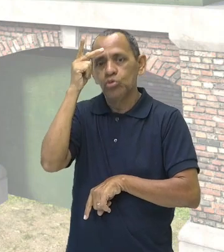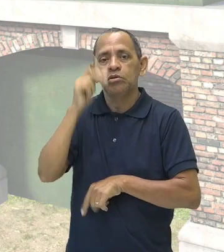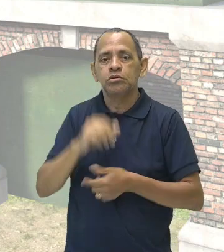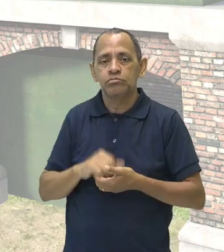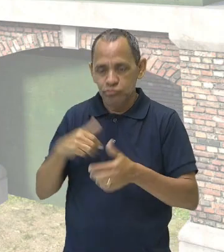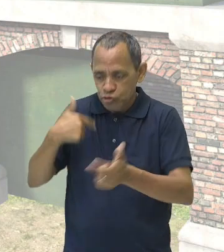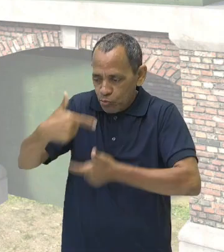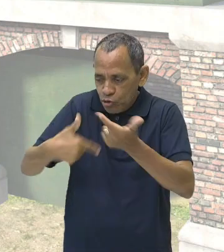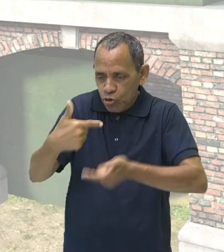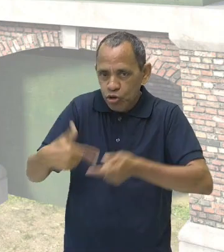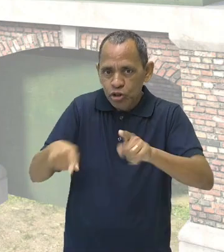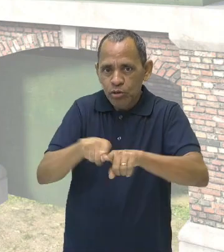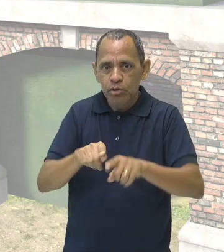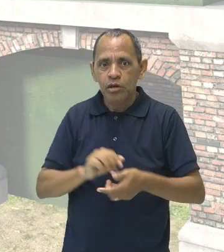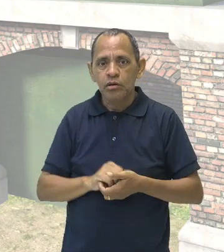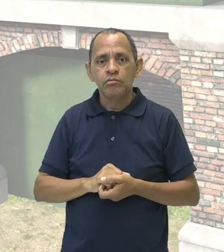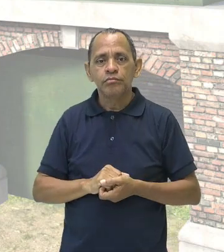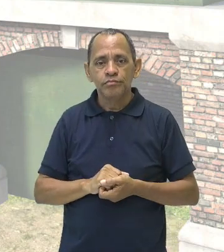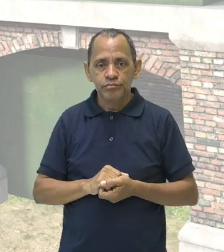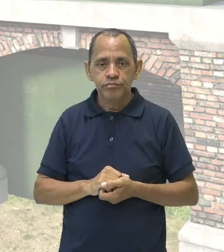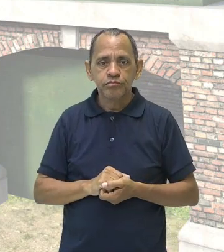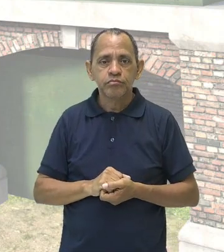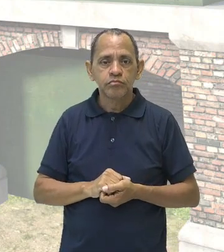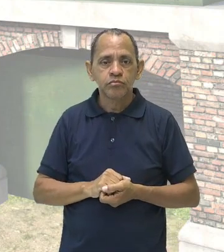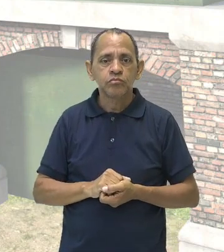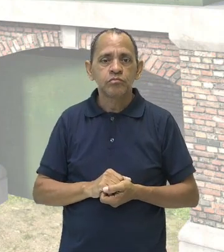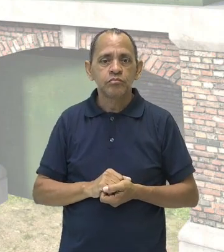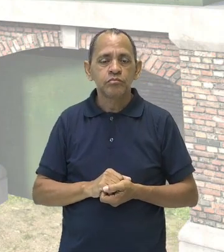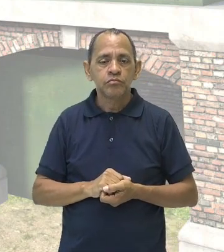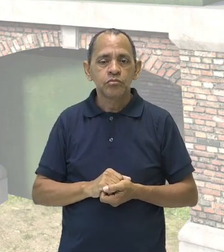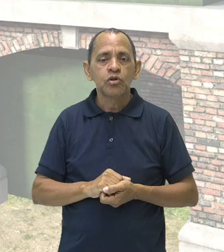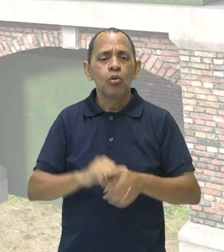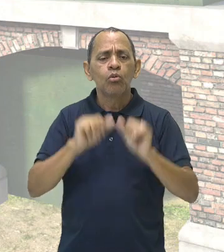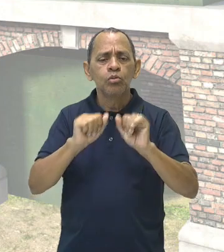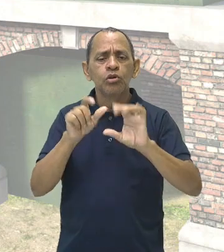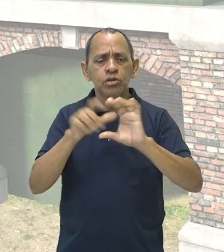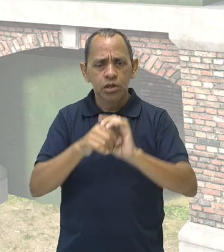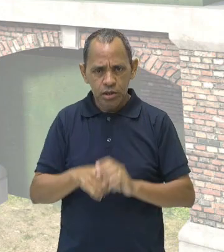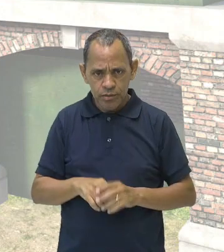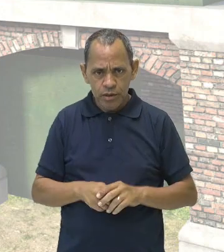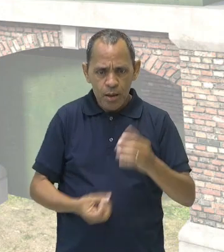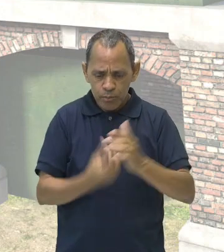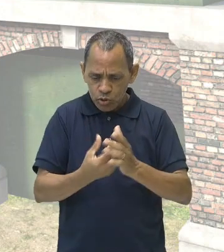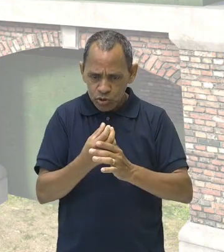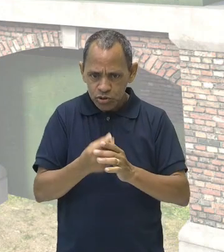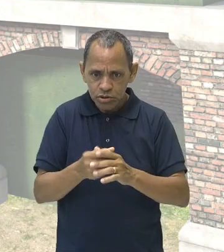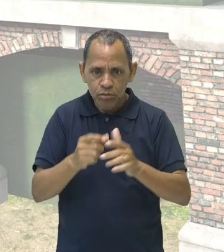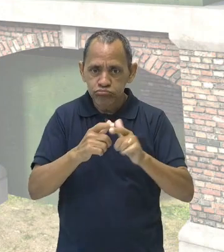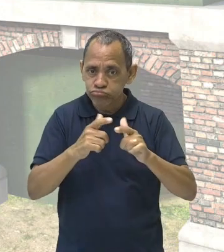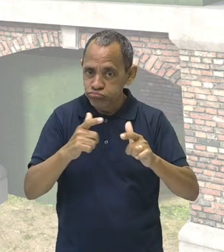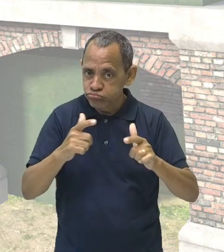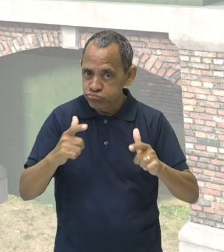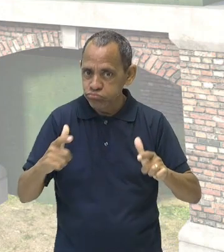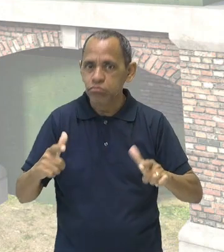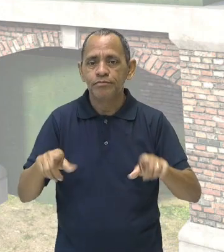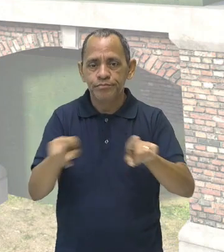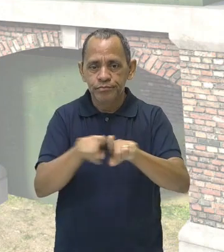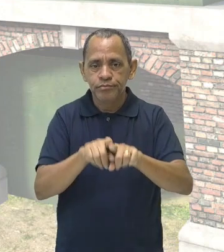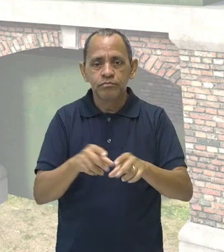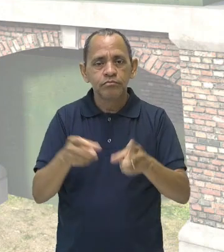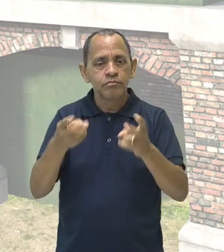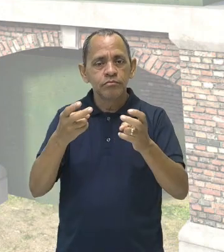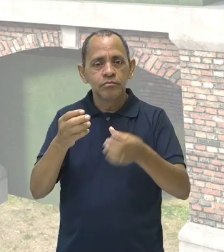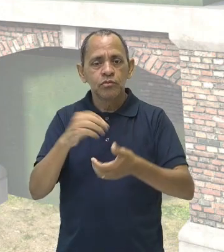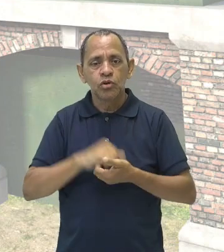qualificada, possibilitando a fabricação em larga escala. E aí percebam, à medida